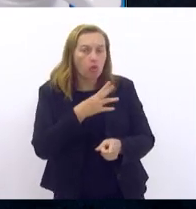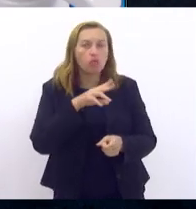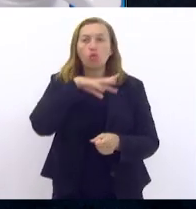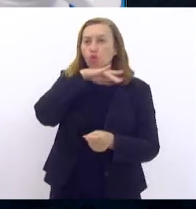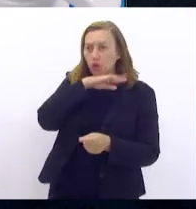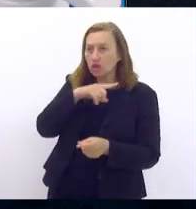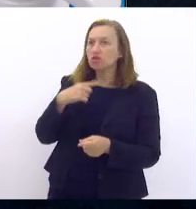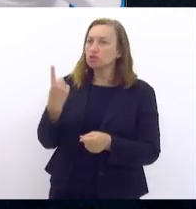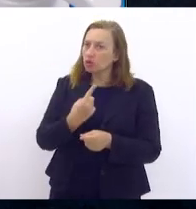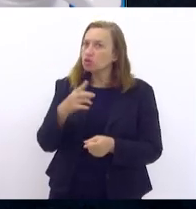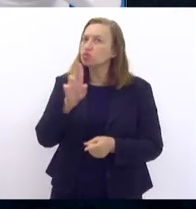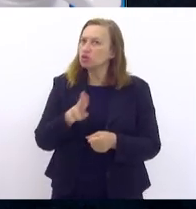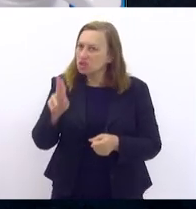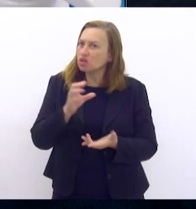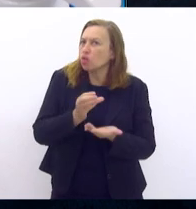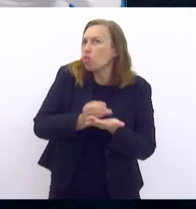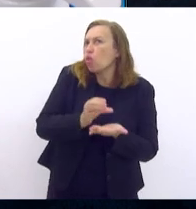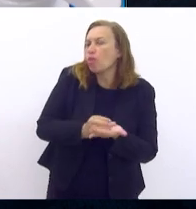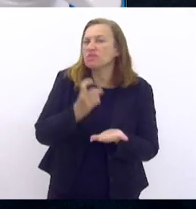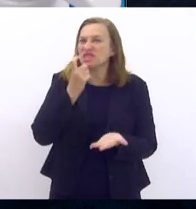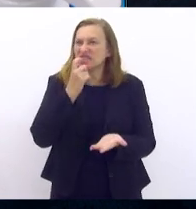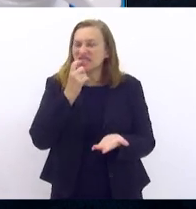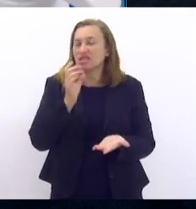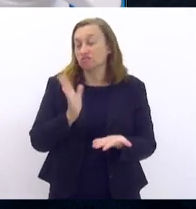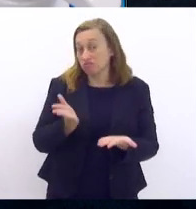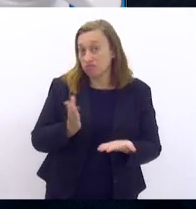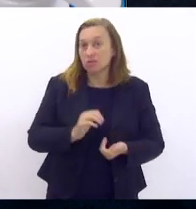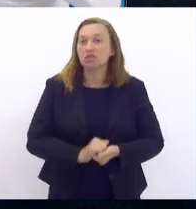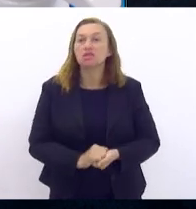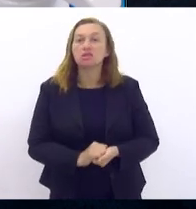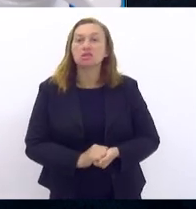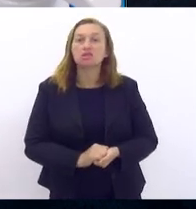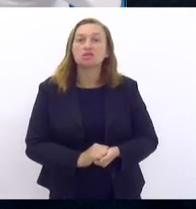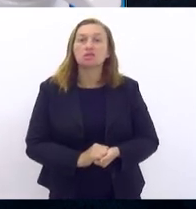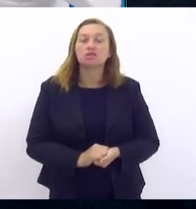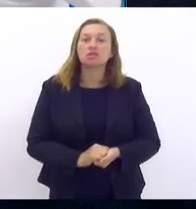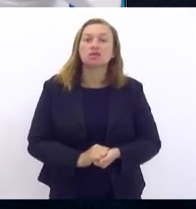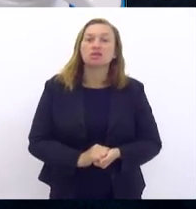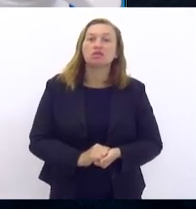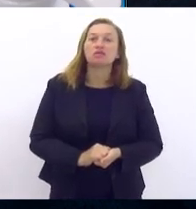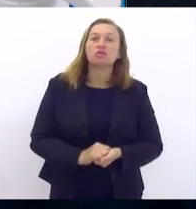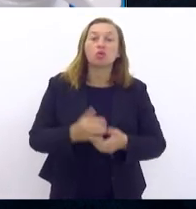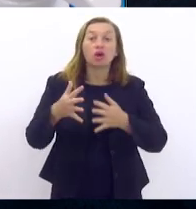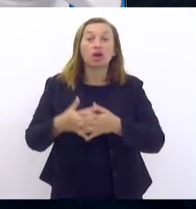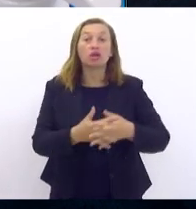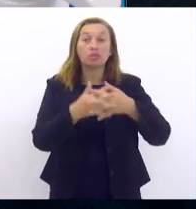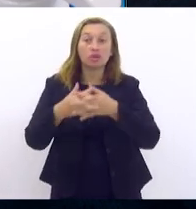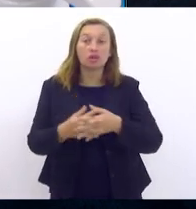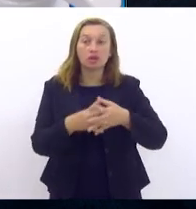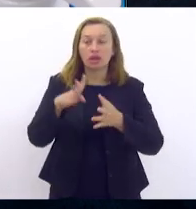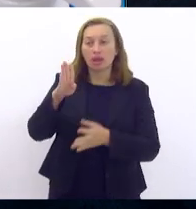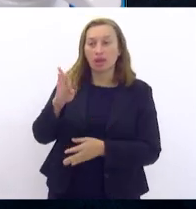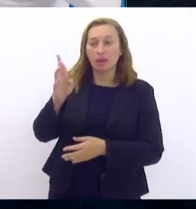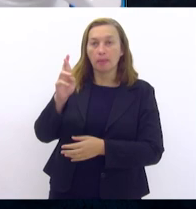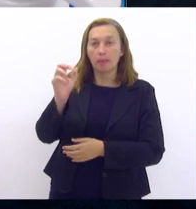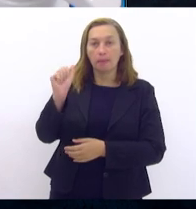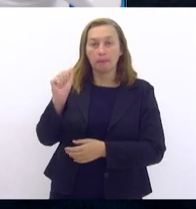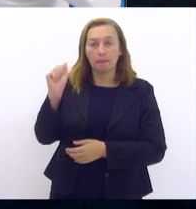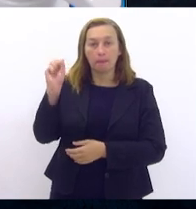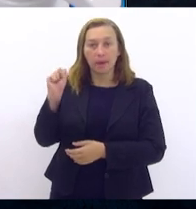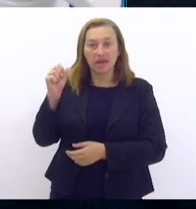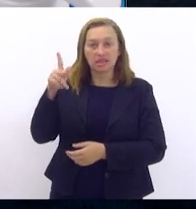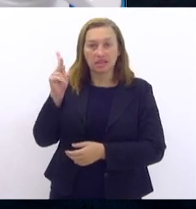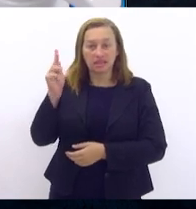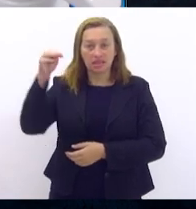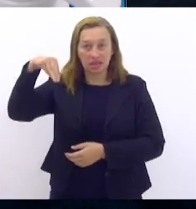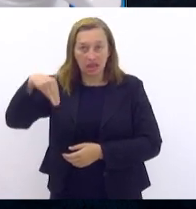sendo ruim nós consumimos copos descartável E aí vai um caminhão da Braskem daqui do Rio de Janeiro lá para Santa